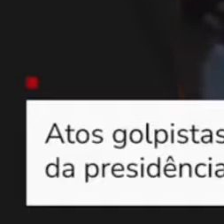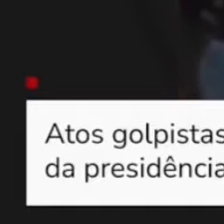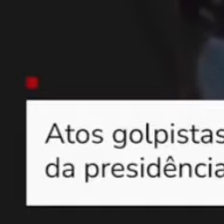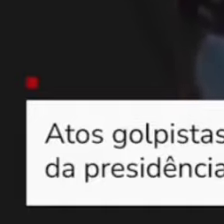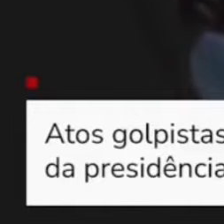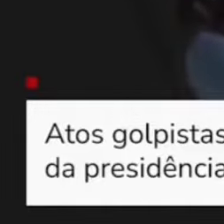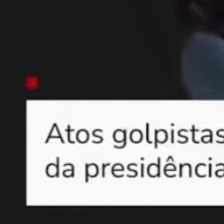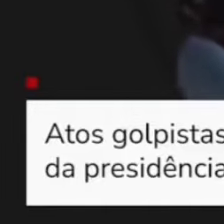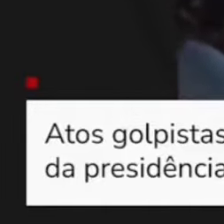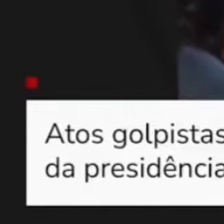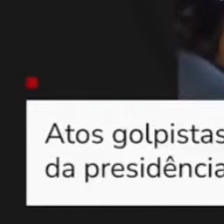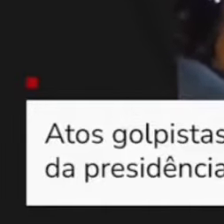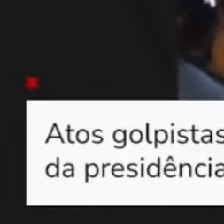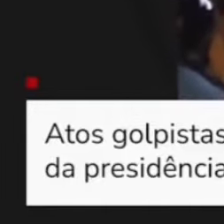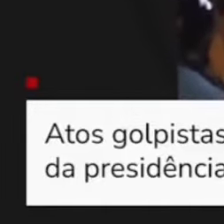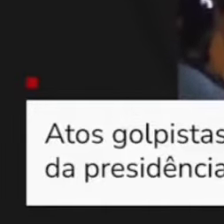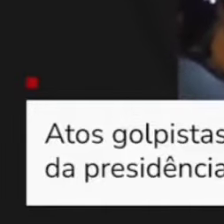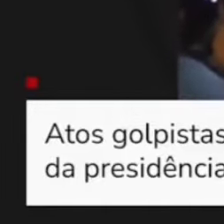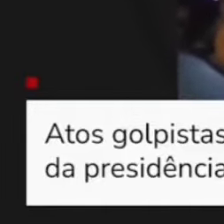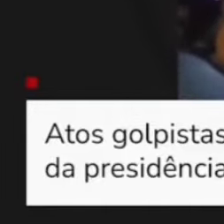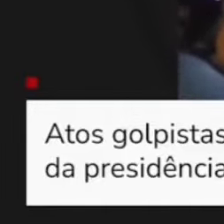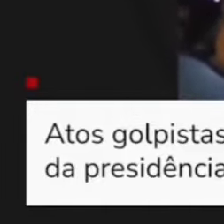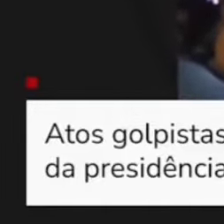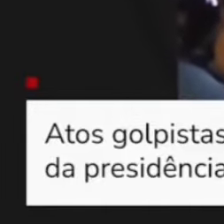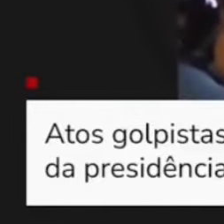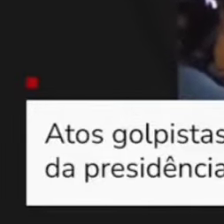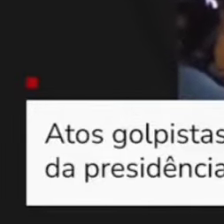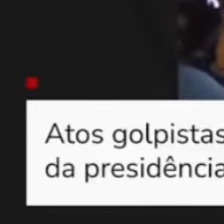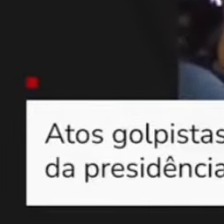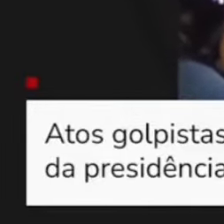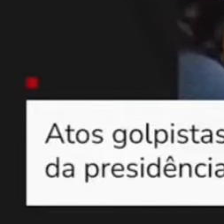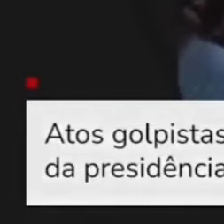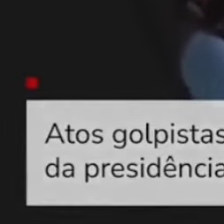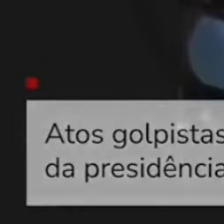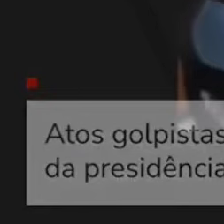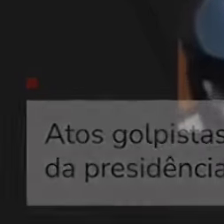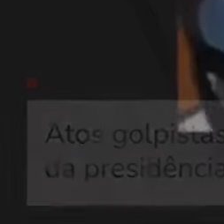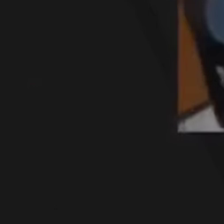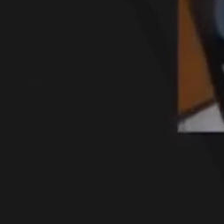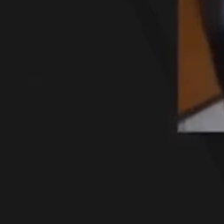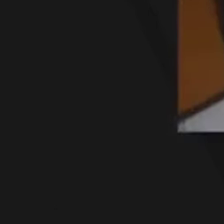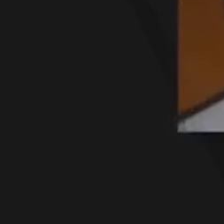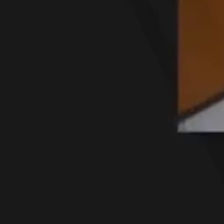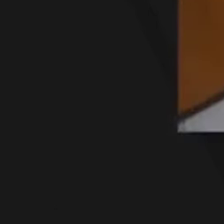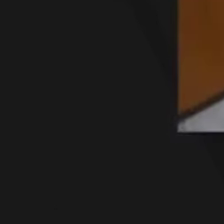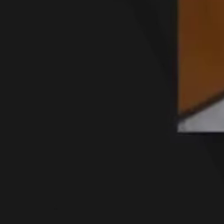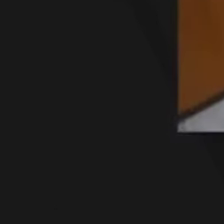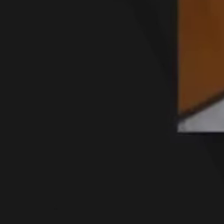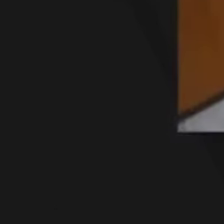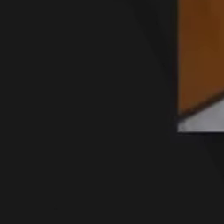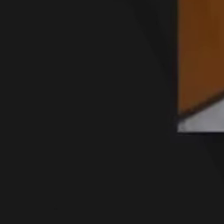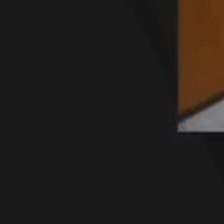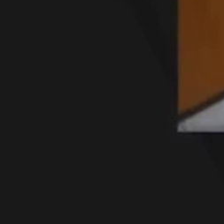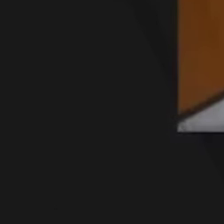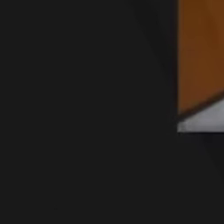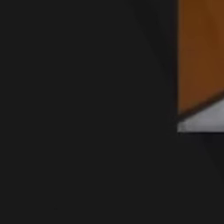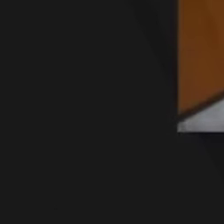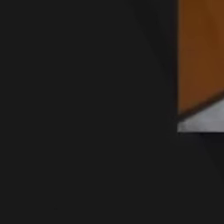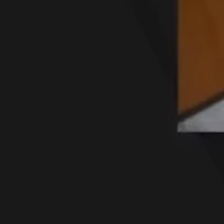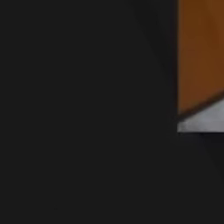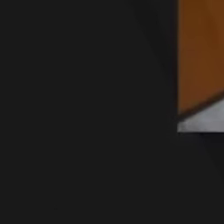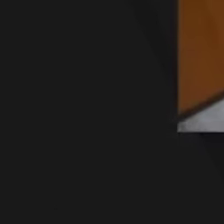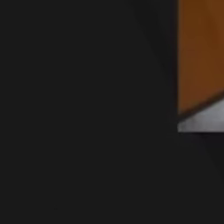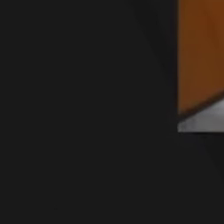imagem. O agressor criminoso se posiciona, espera a sua preparação e depois executa a ação de